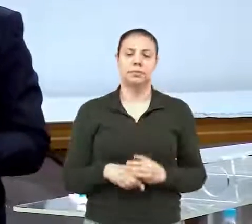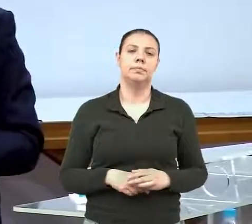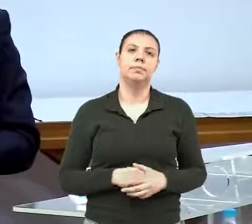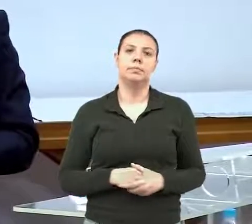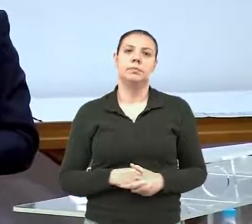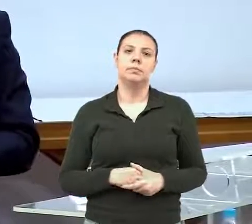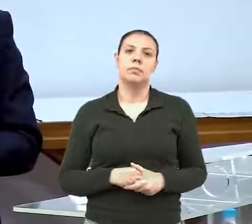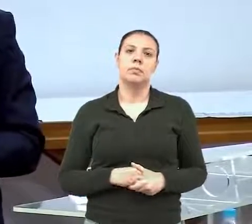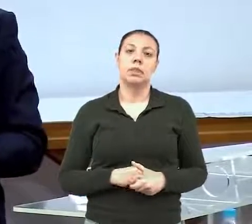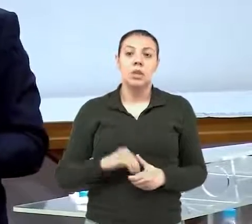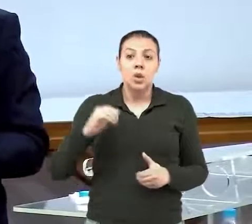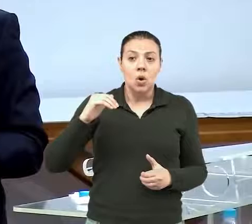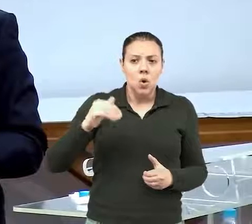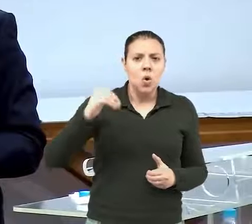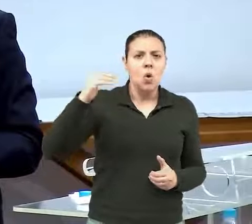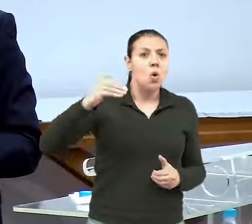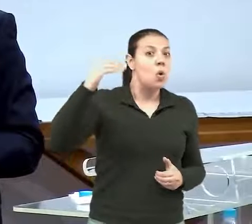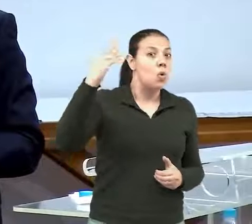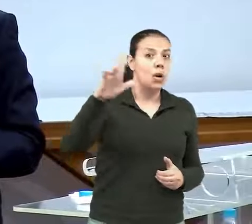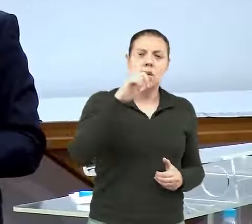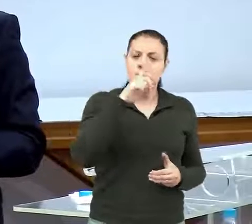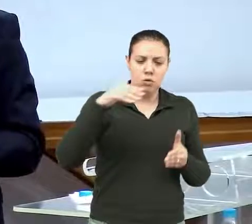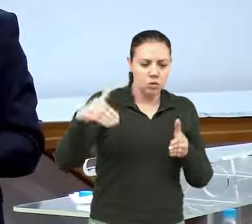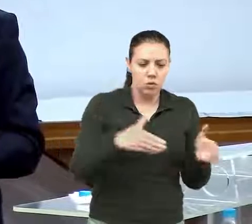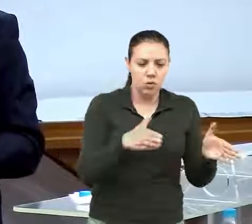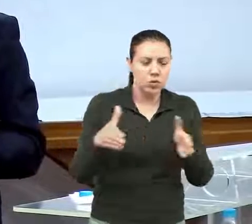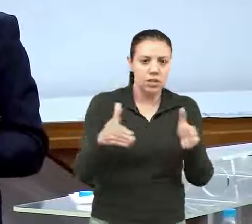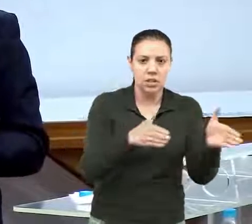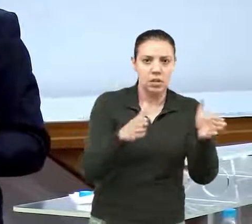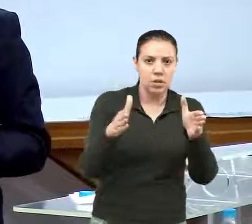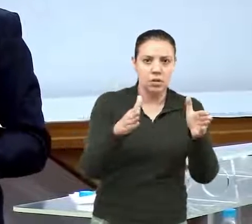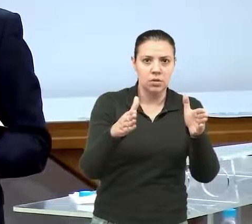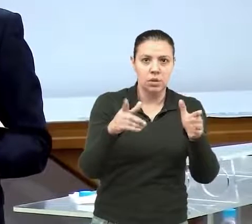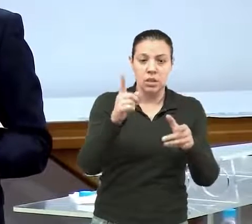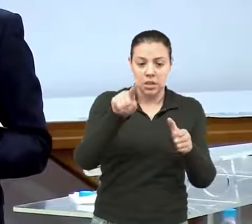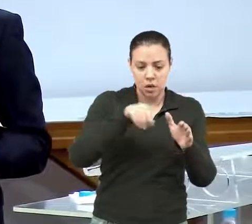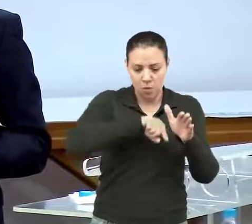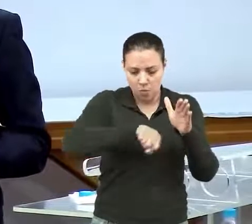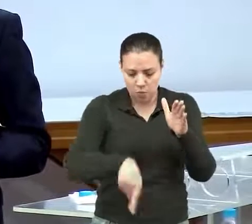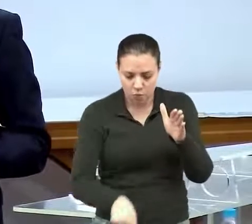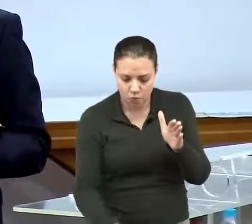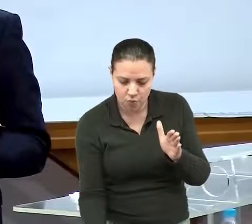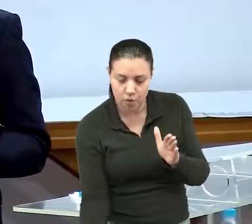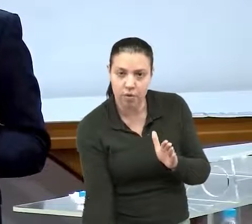quando passares pelos rios, eles não te submergirão.